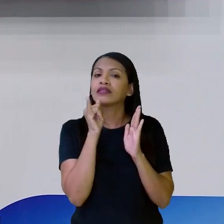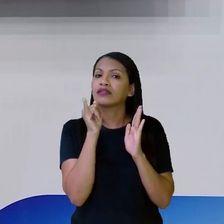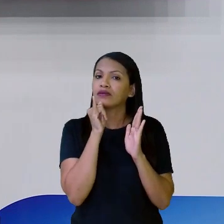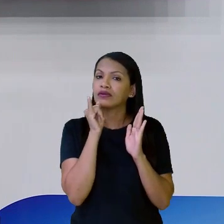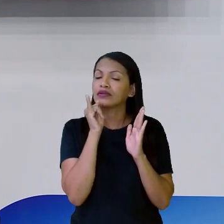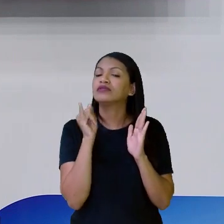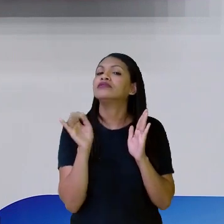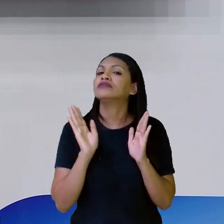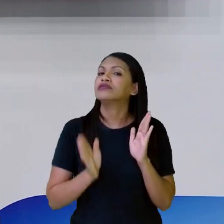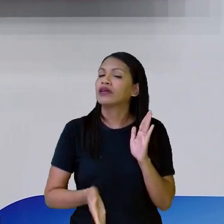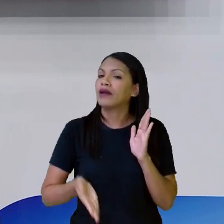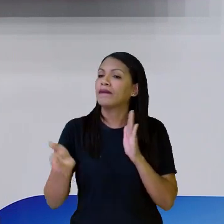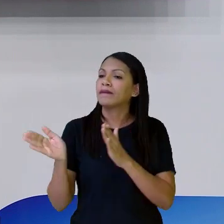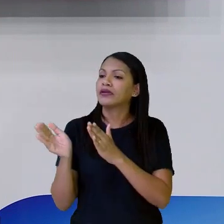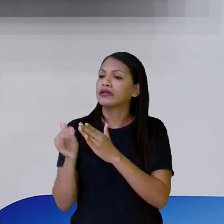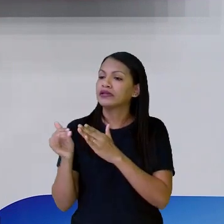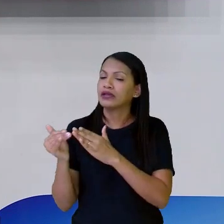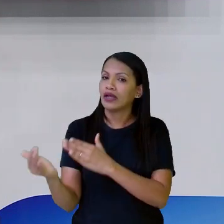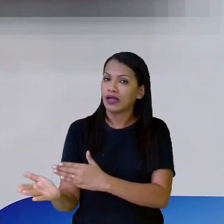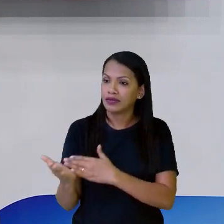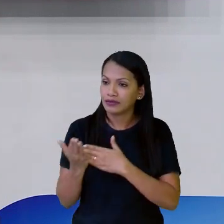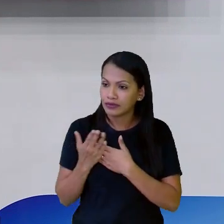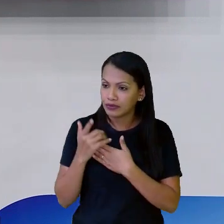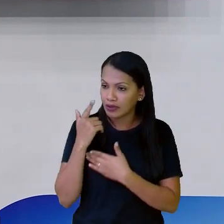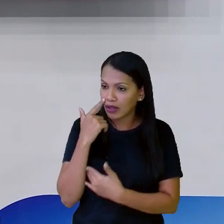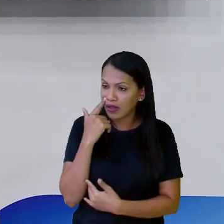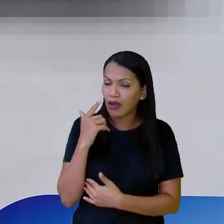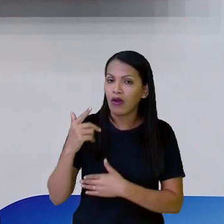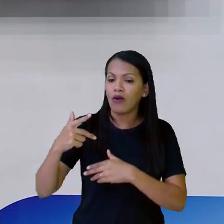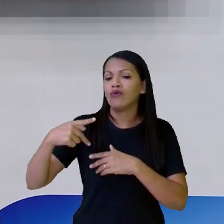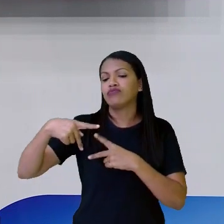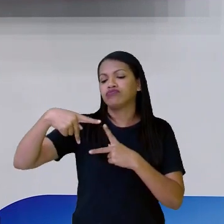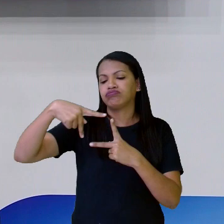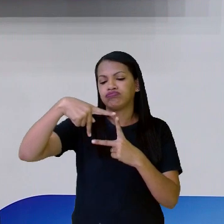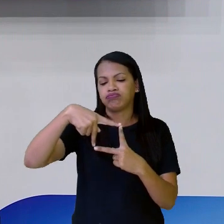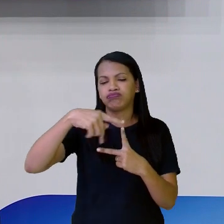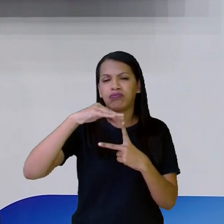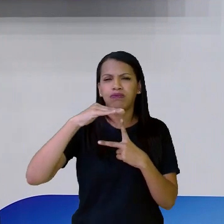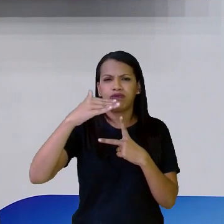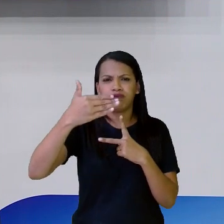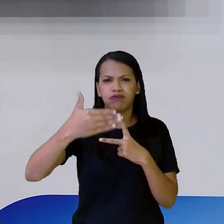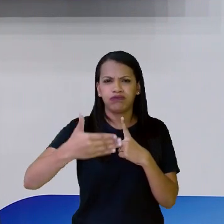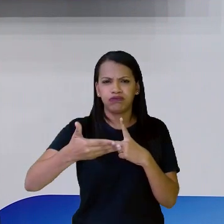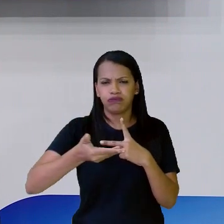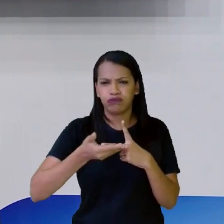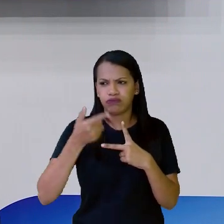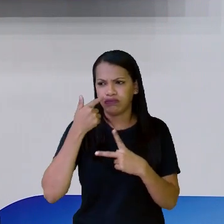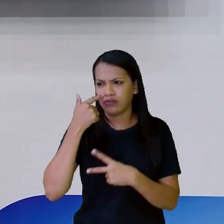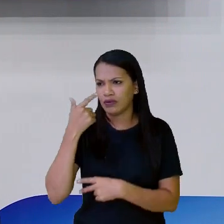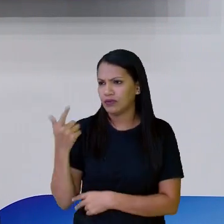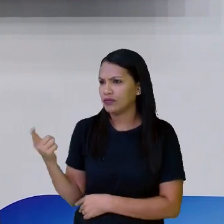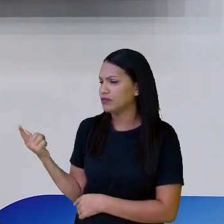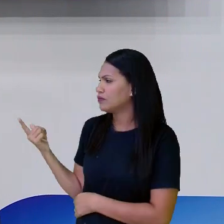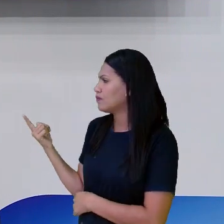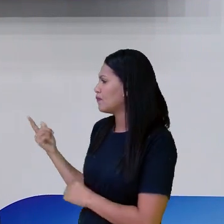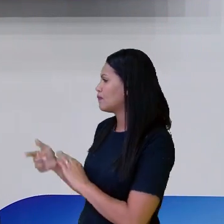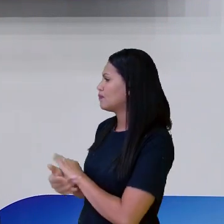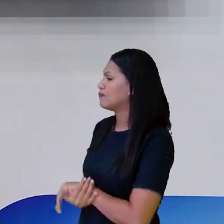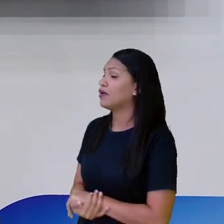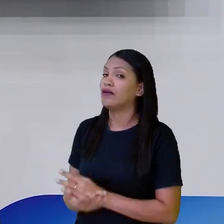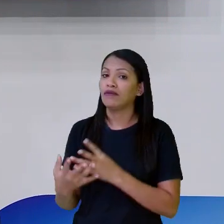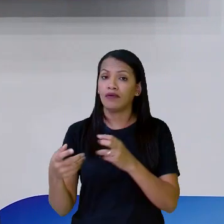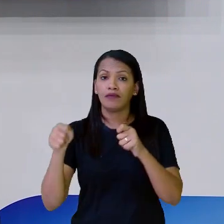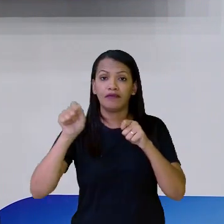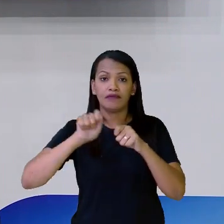vai pedir ajuda ao nosso cubão, certo? Eu vou zerar as informações aqui e a gente vai construir